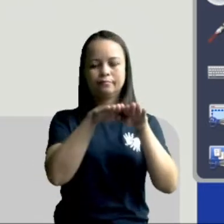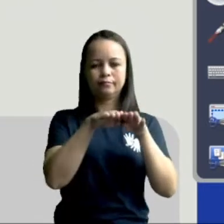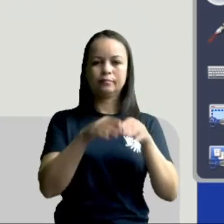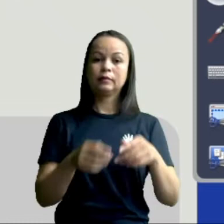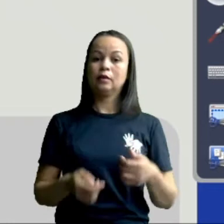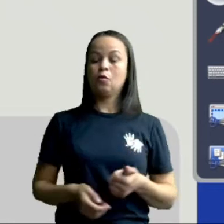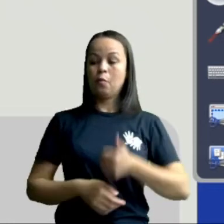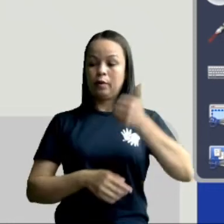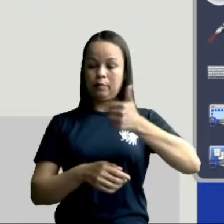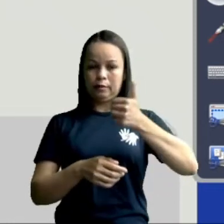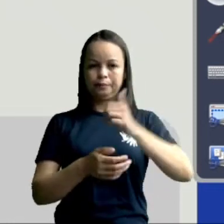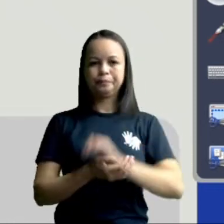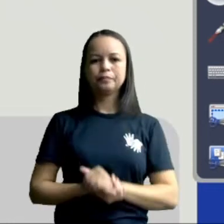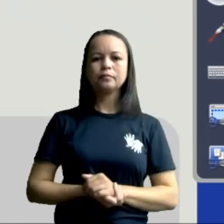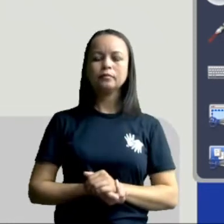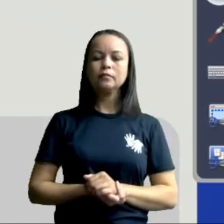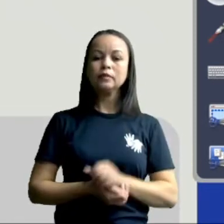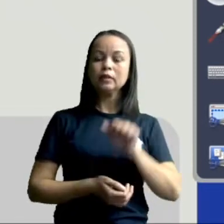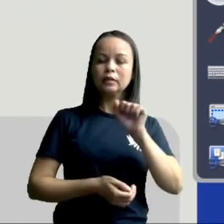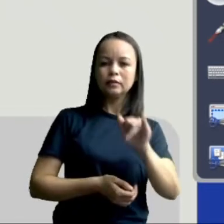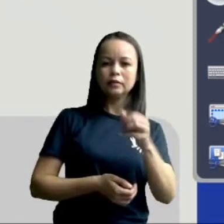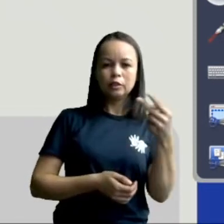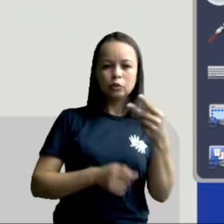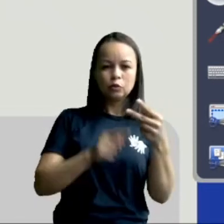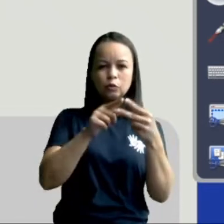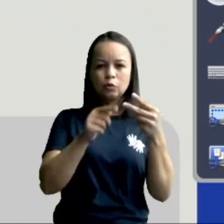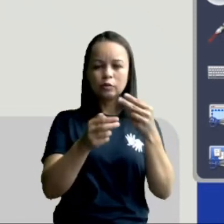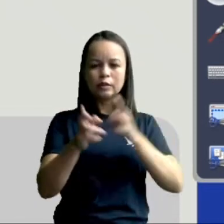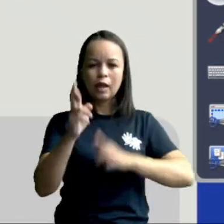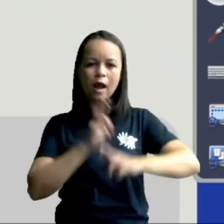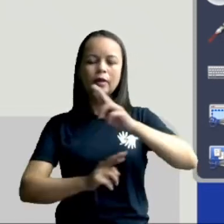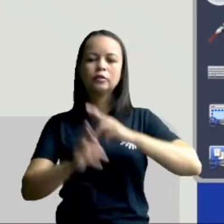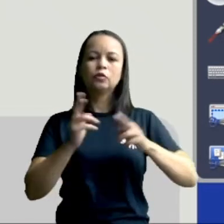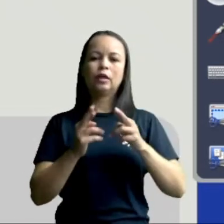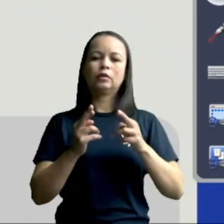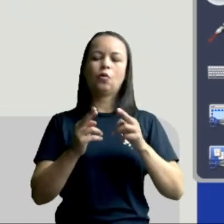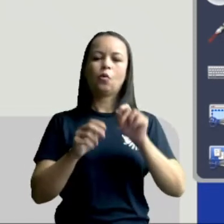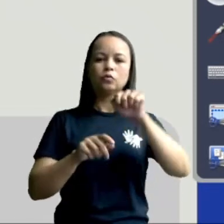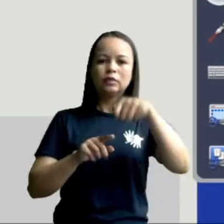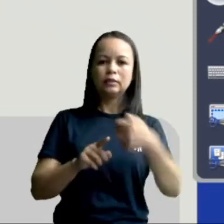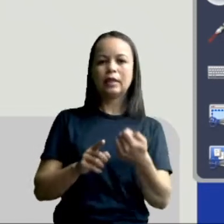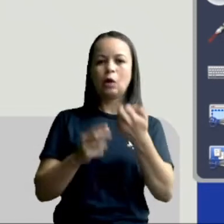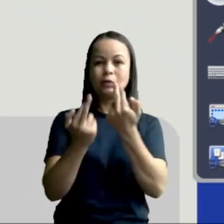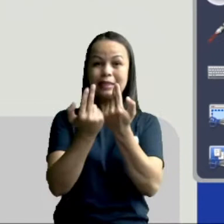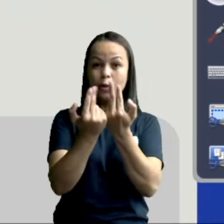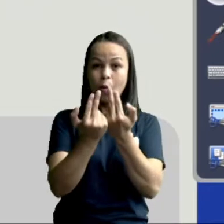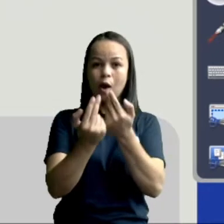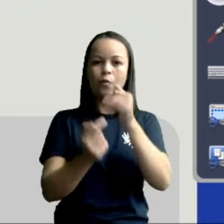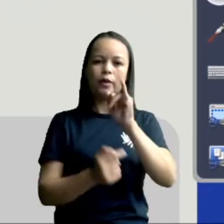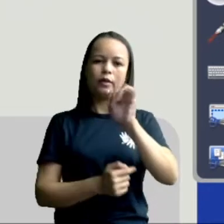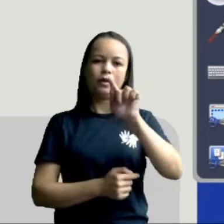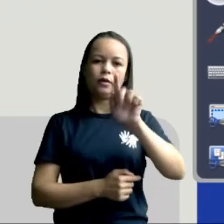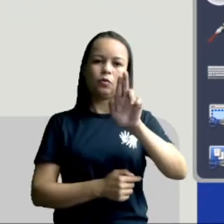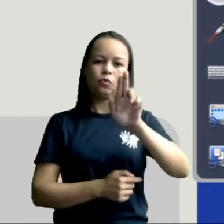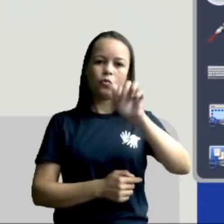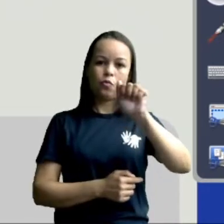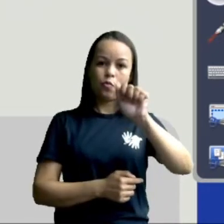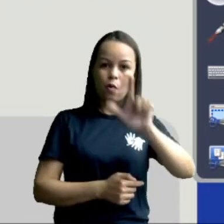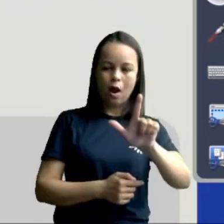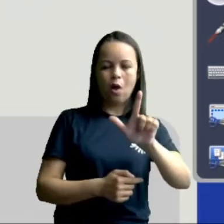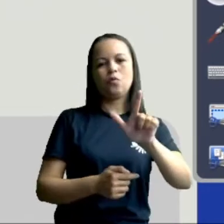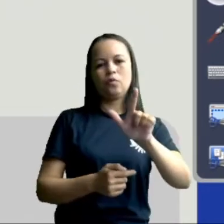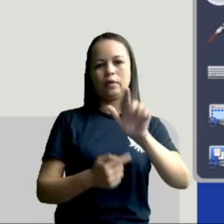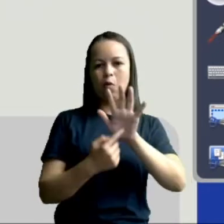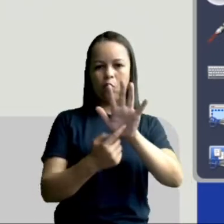primeiro, se duas expressões são relacionadas com um sinal de igual, este sinalzinho aqui, né, da matemática,